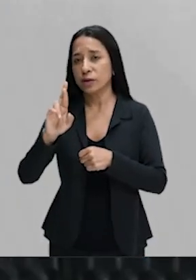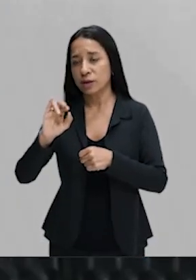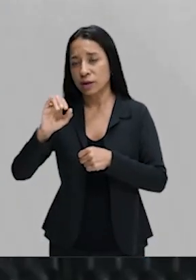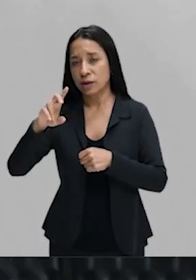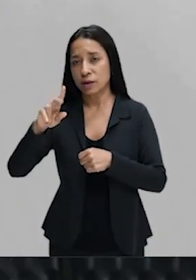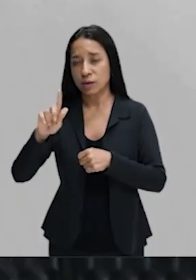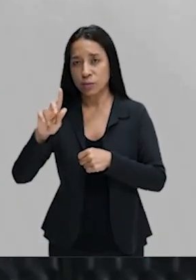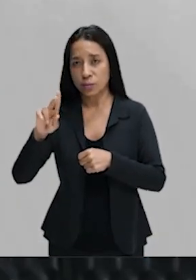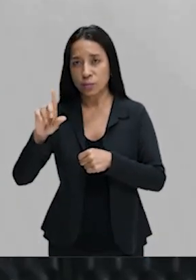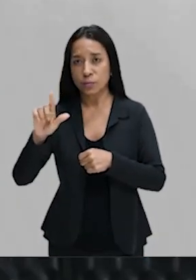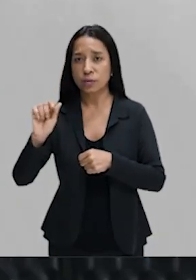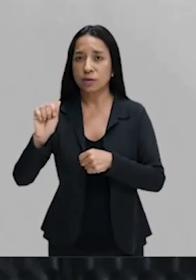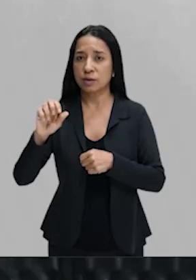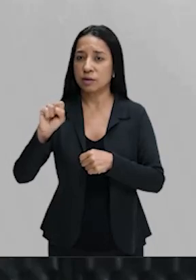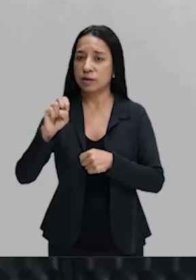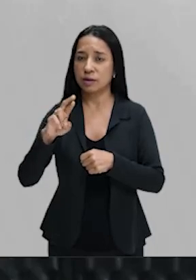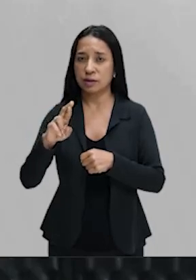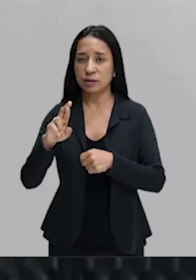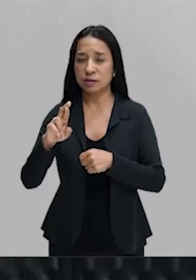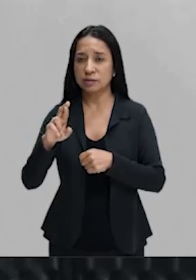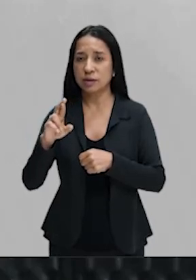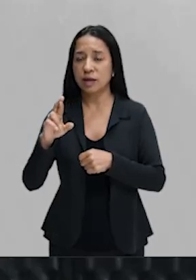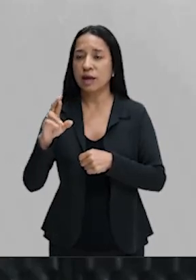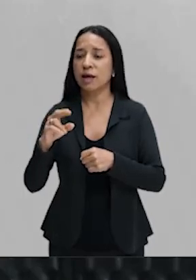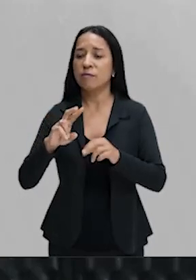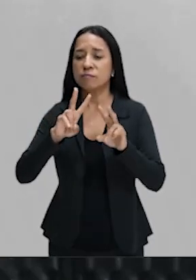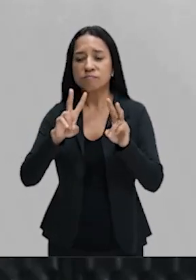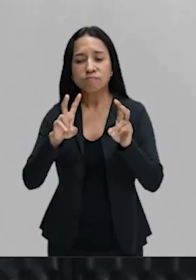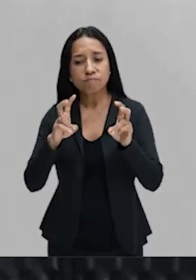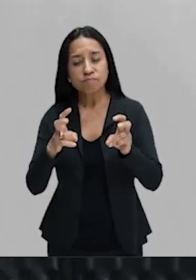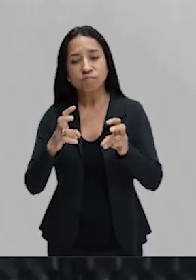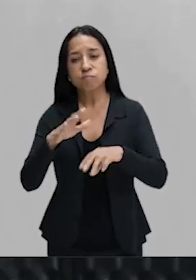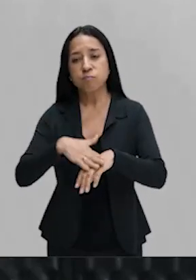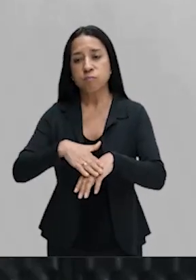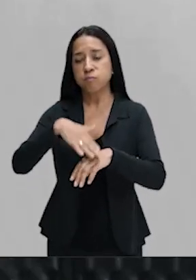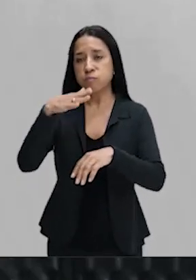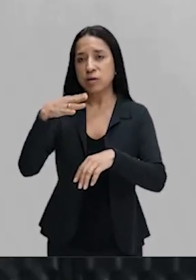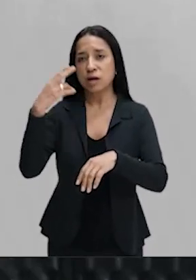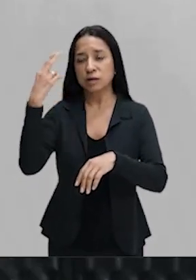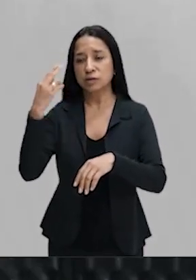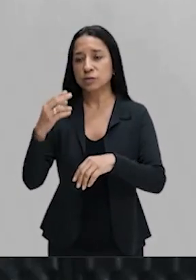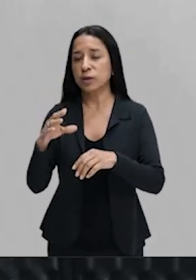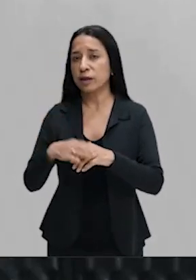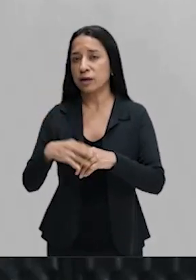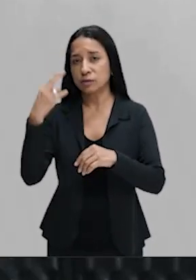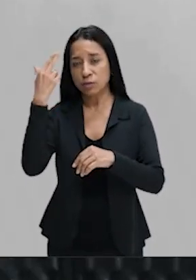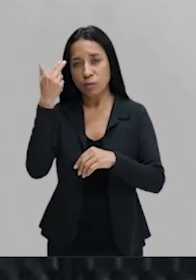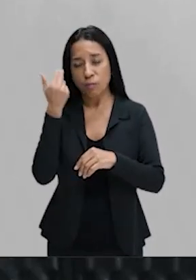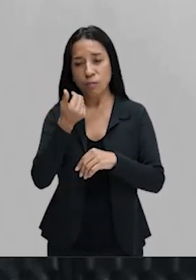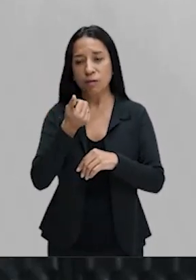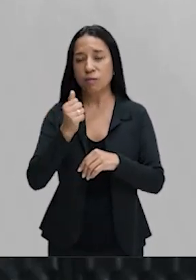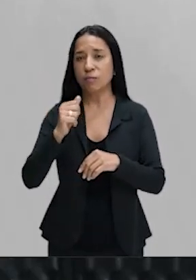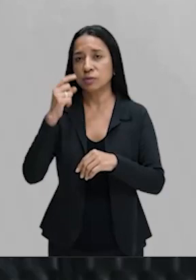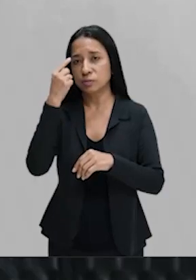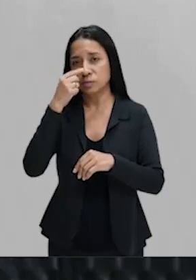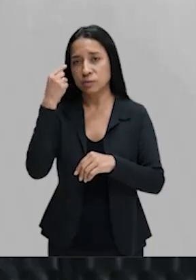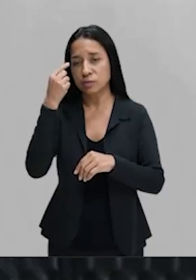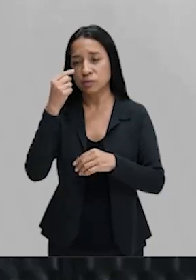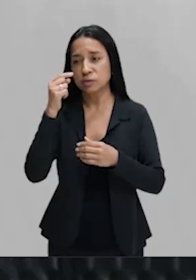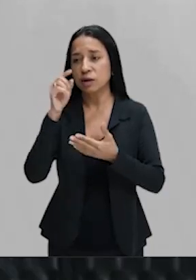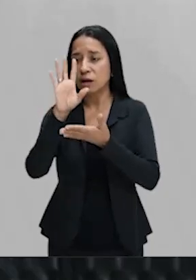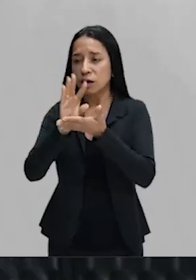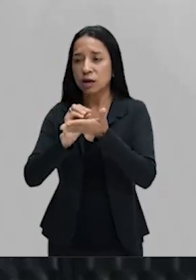verbos mais comuns em espanhol. E essa é uma aula que vocês vão assistir agora e vocês vão depois, anotem o que vocês